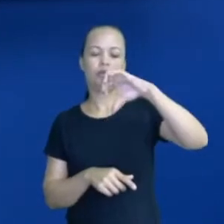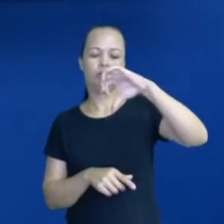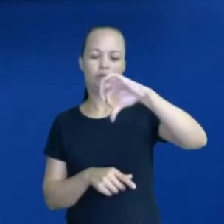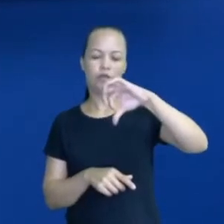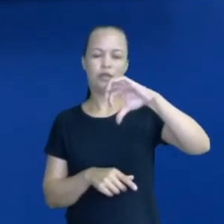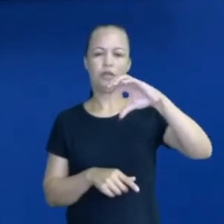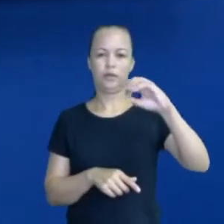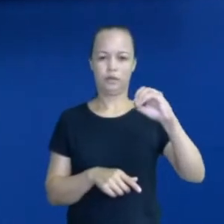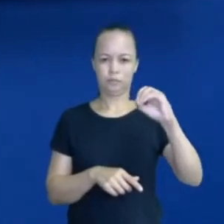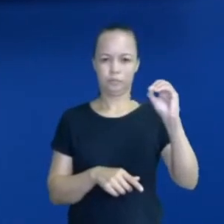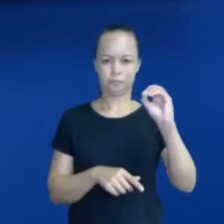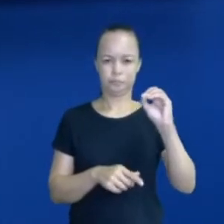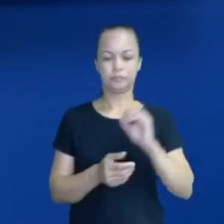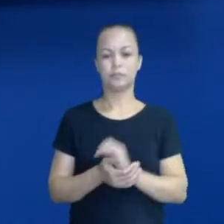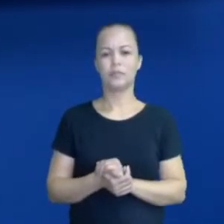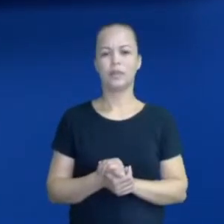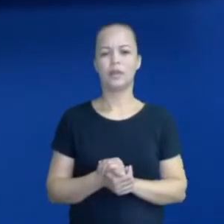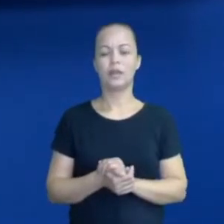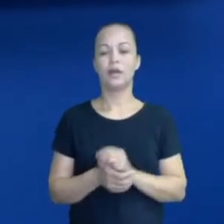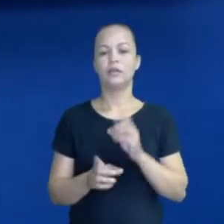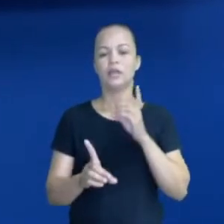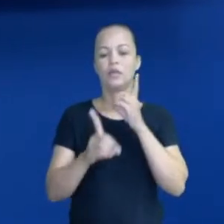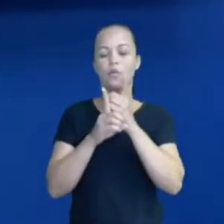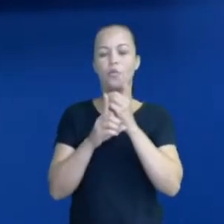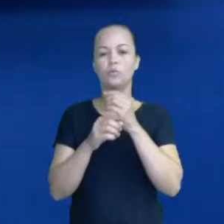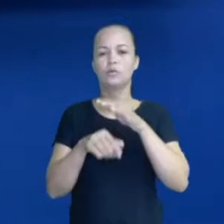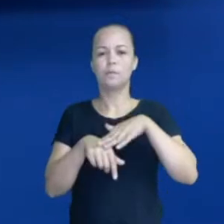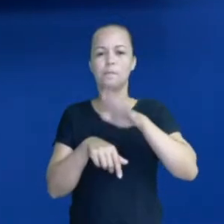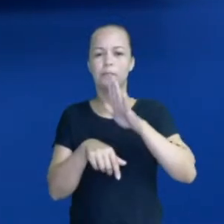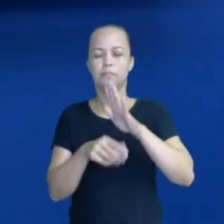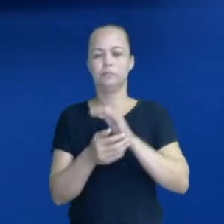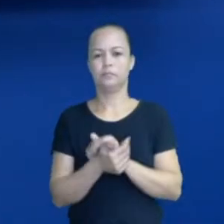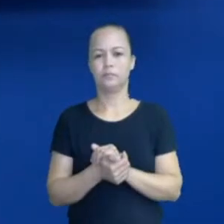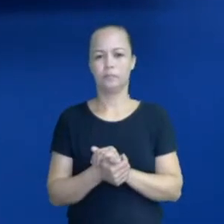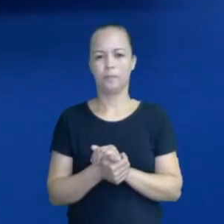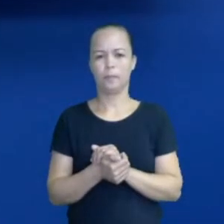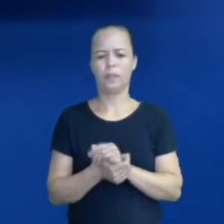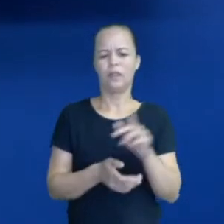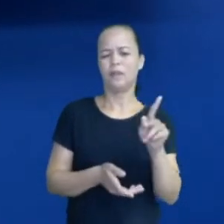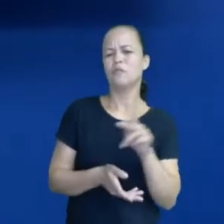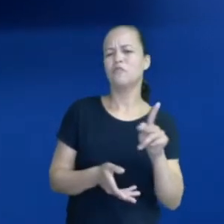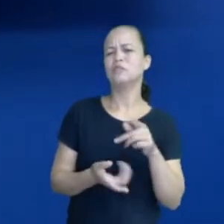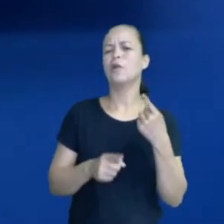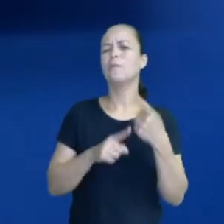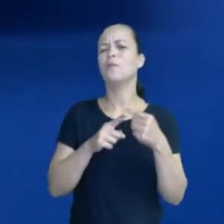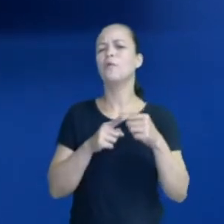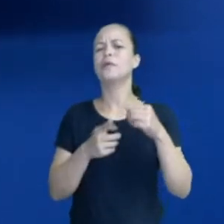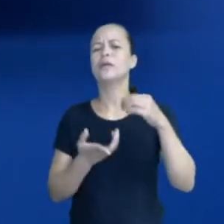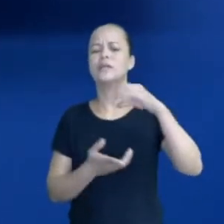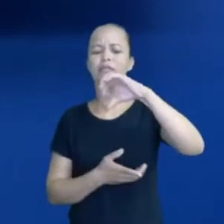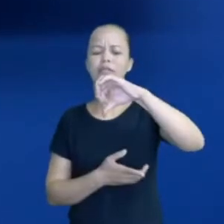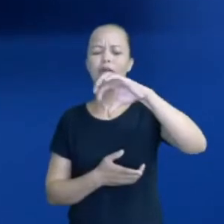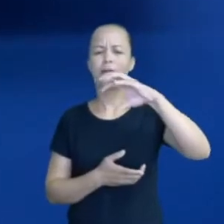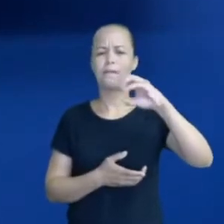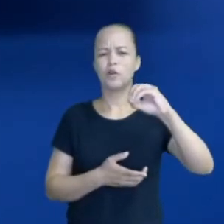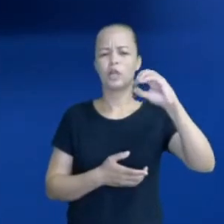encontra mais é o ângulo reto, que é a medida de 90 graus. Ah, professora, por que essa bolinha aí em cima do 90? Porque eu